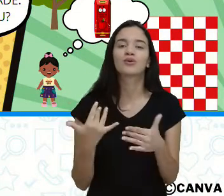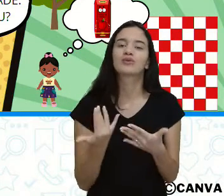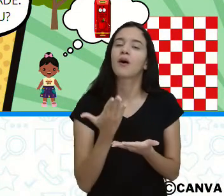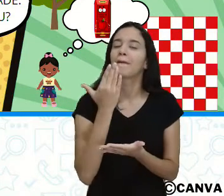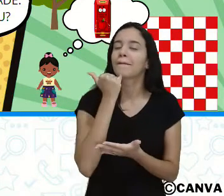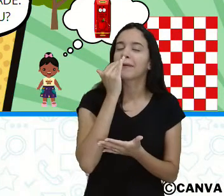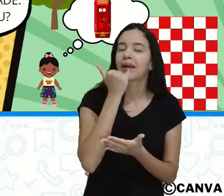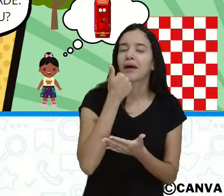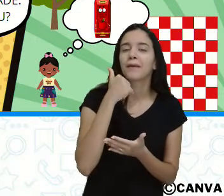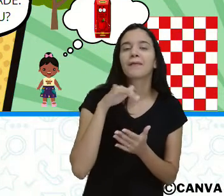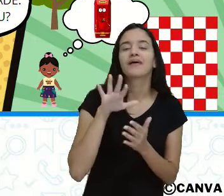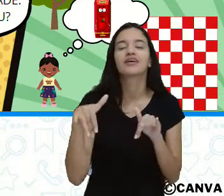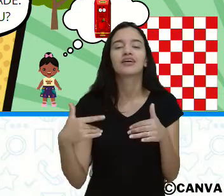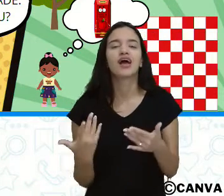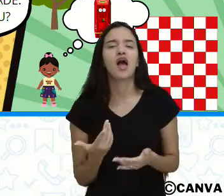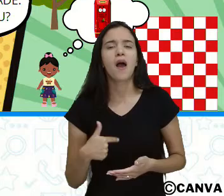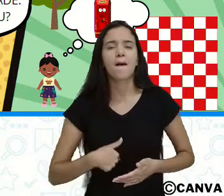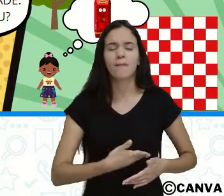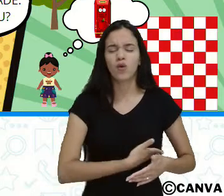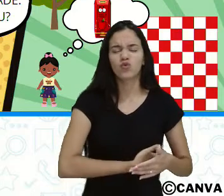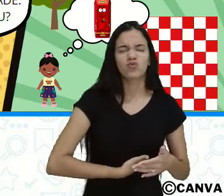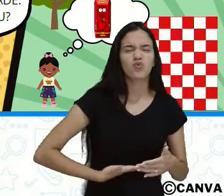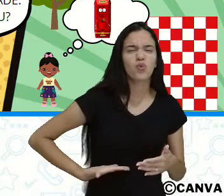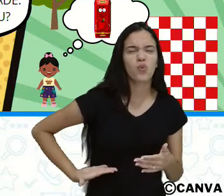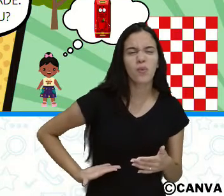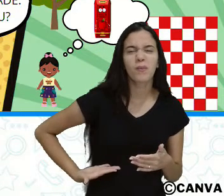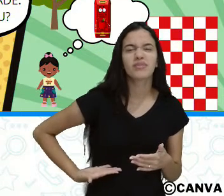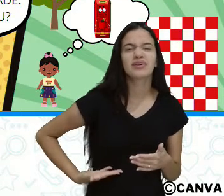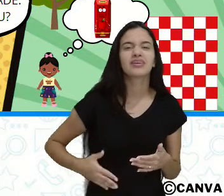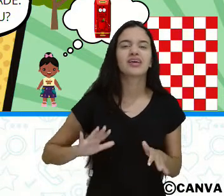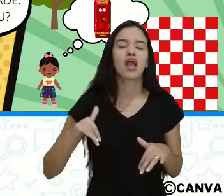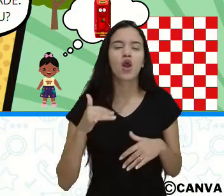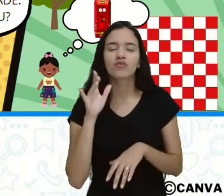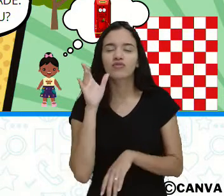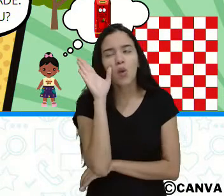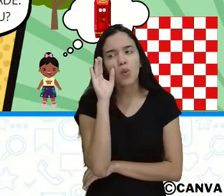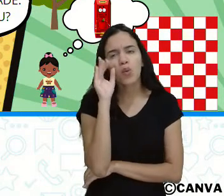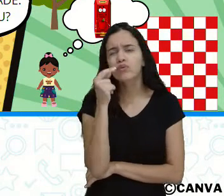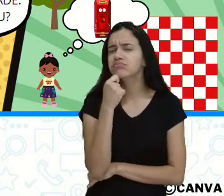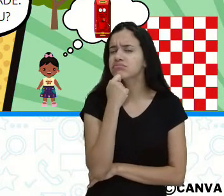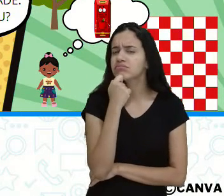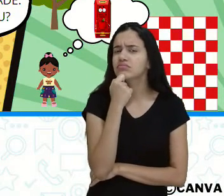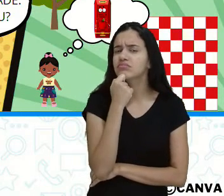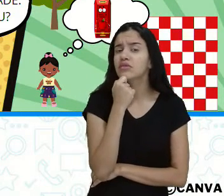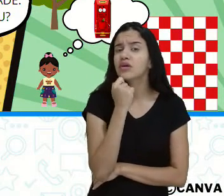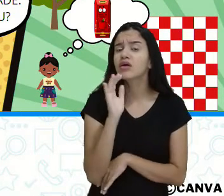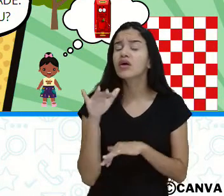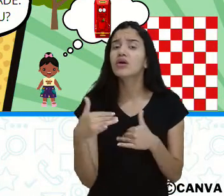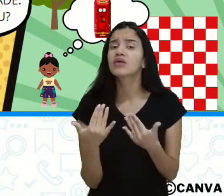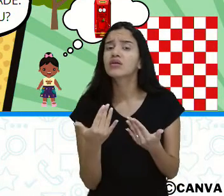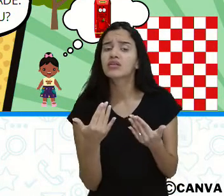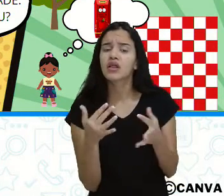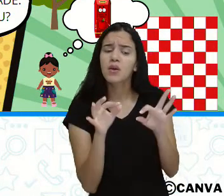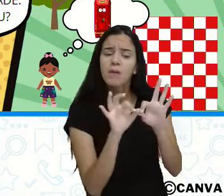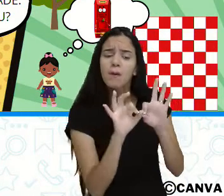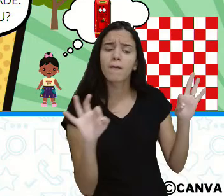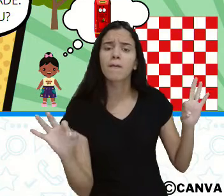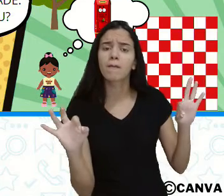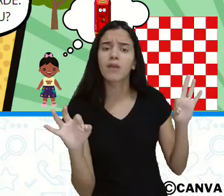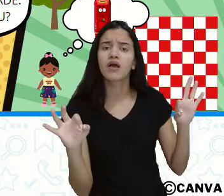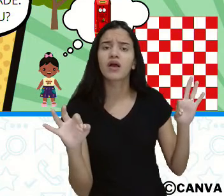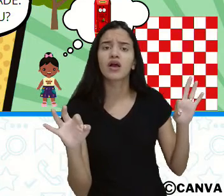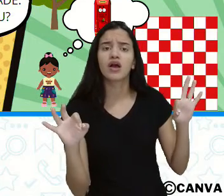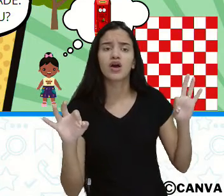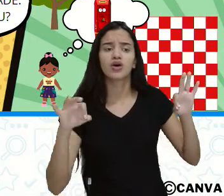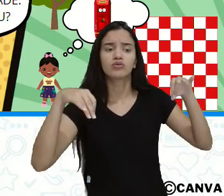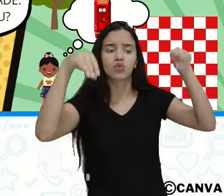piquenique. Chega, me deu fome. Fiquei curiosa. Quanto será que mede nossa toalha?